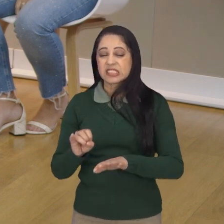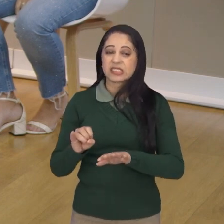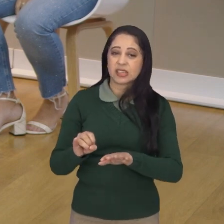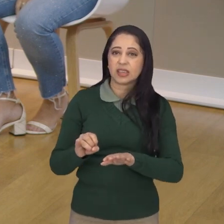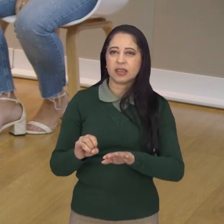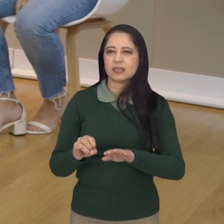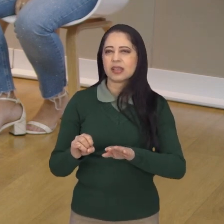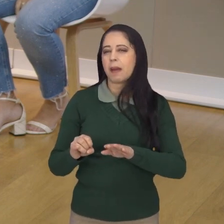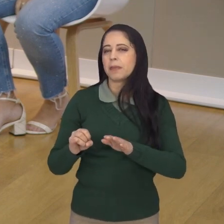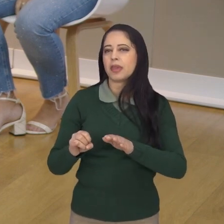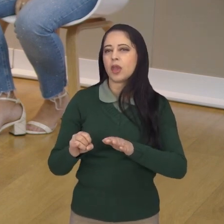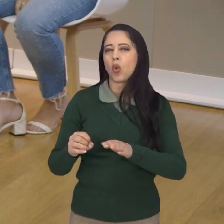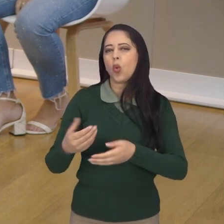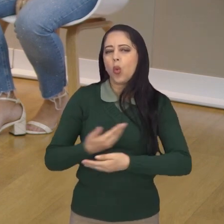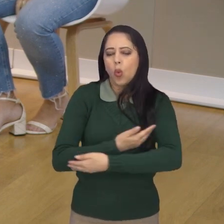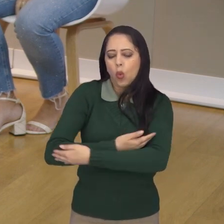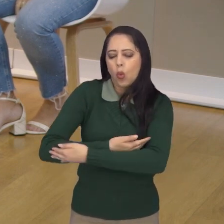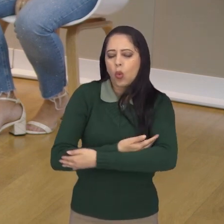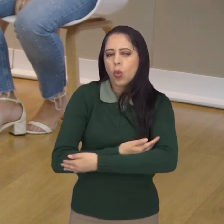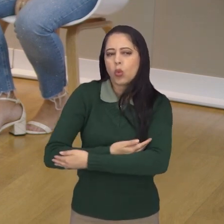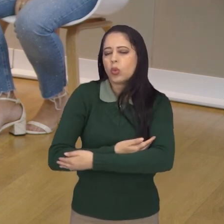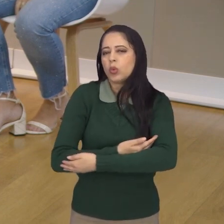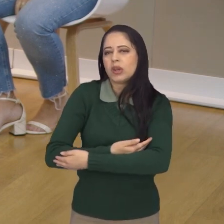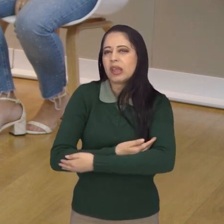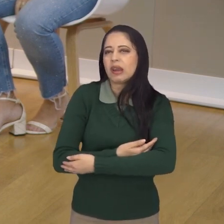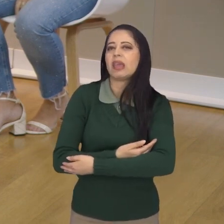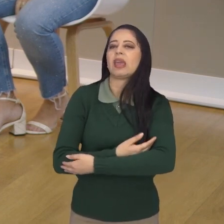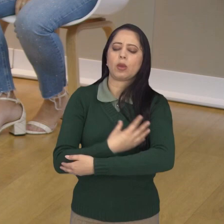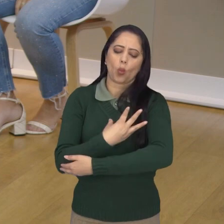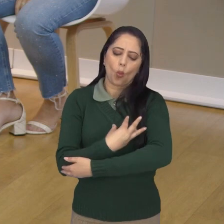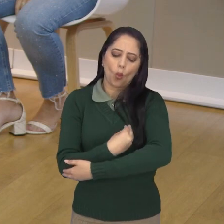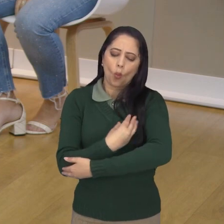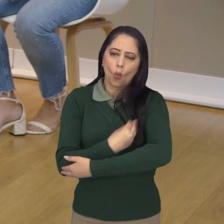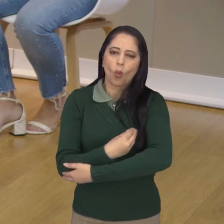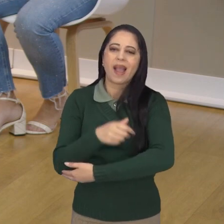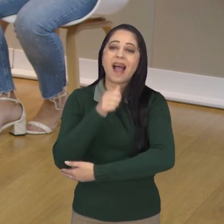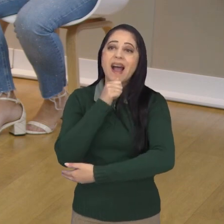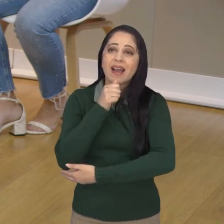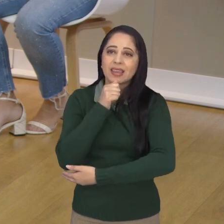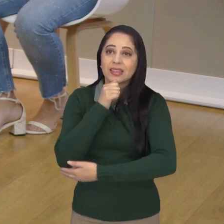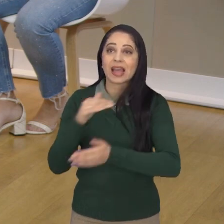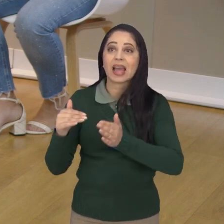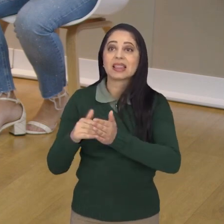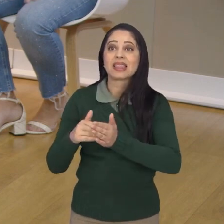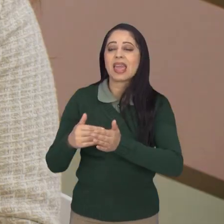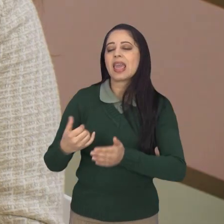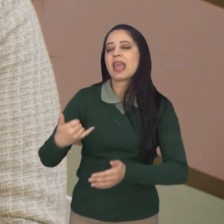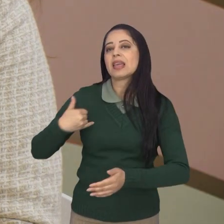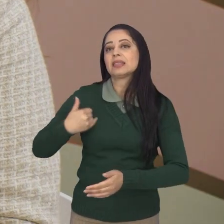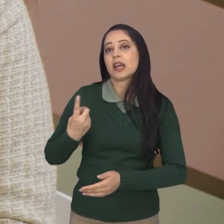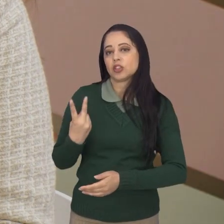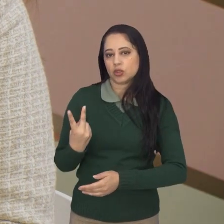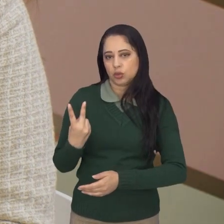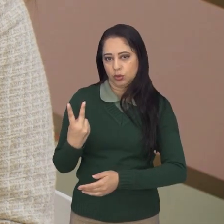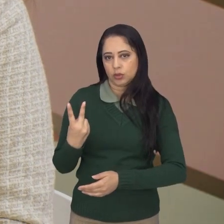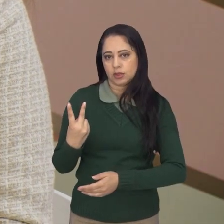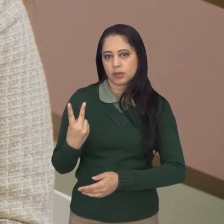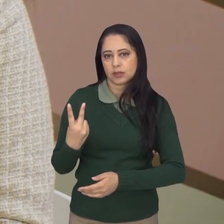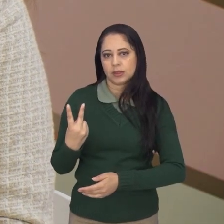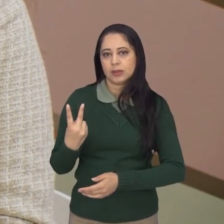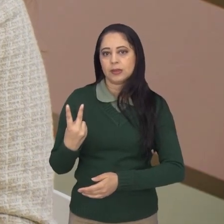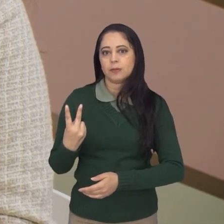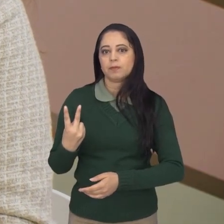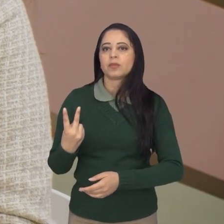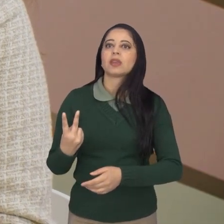assim nas primeiras fases da vida, né, ou é bebê lactente ou no pré-escolar até os 2 anos, o que é mais prevalente nessa faixa